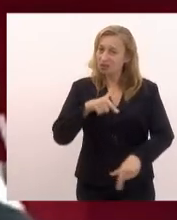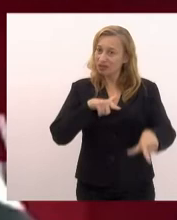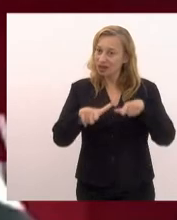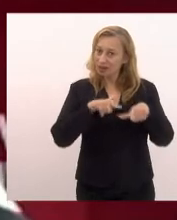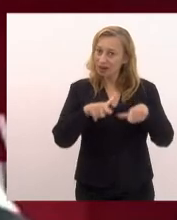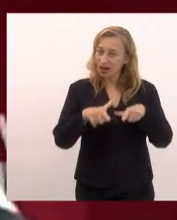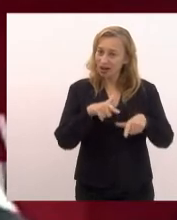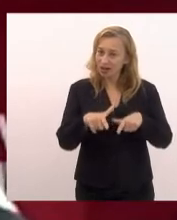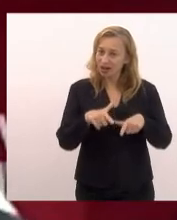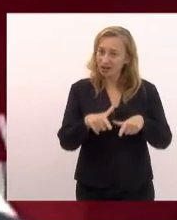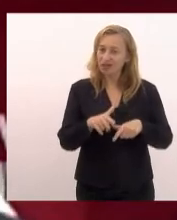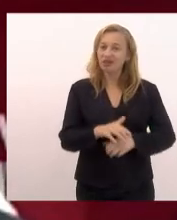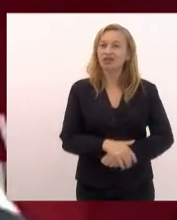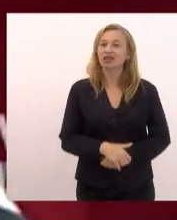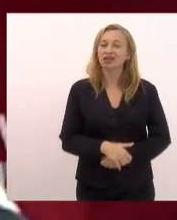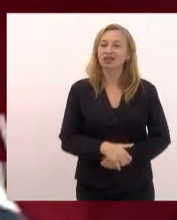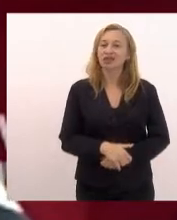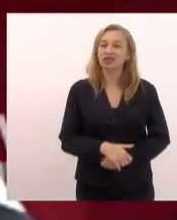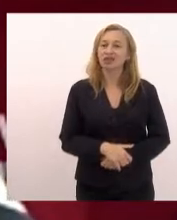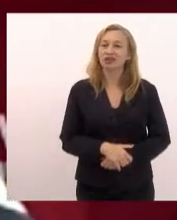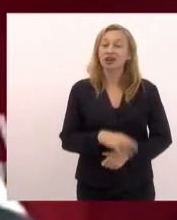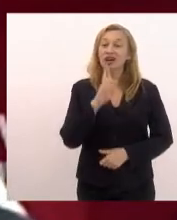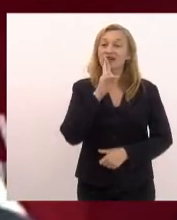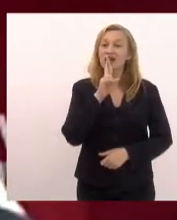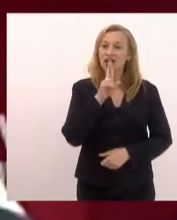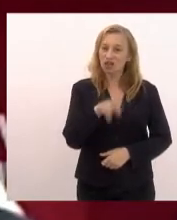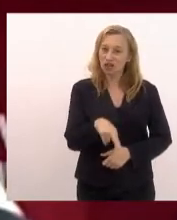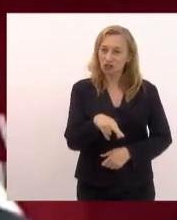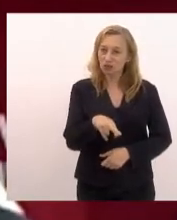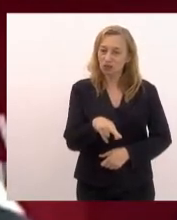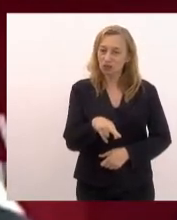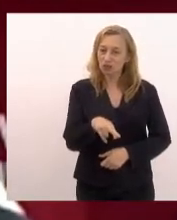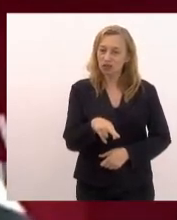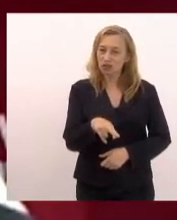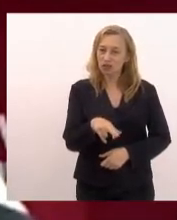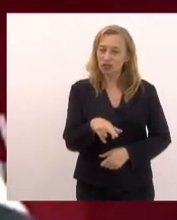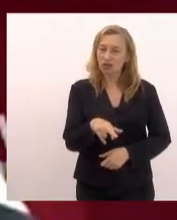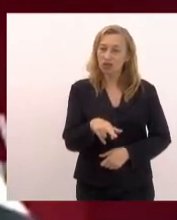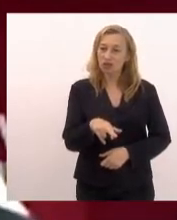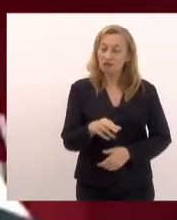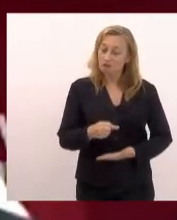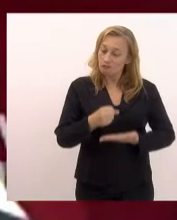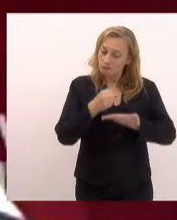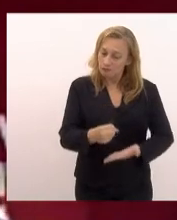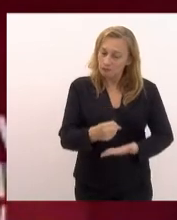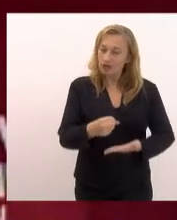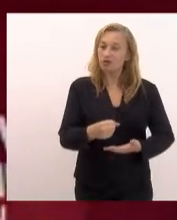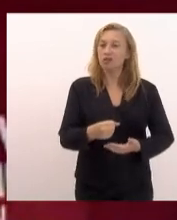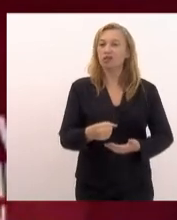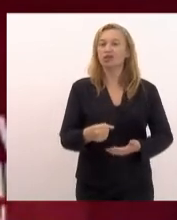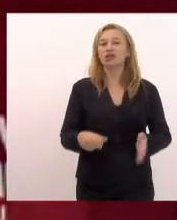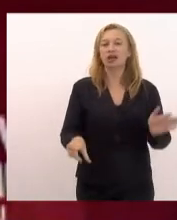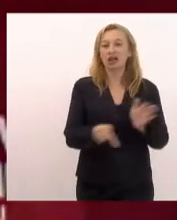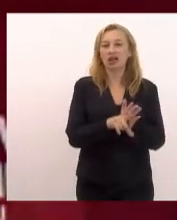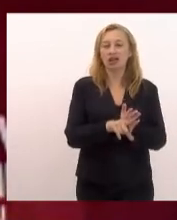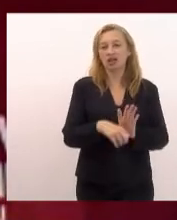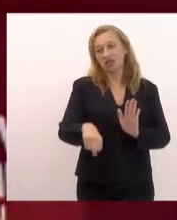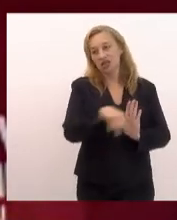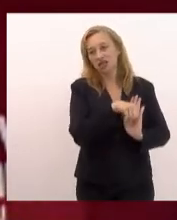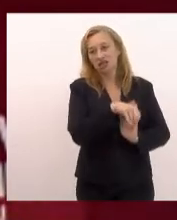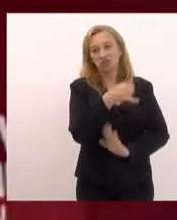Henrique Damasceno, será dar resposta com a mão firme da lei a esse brutal crime que